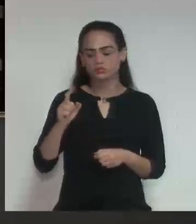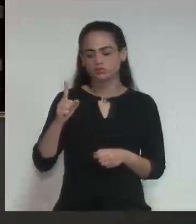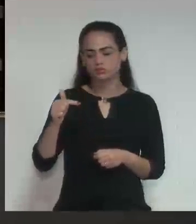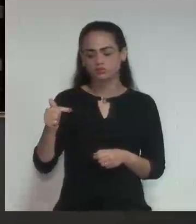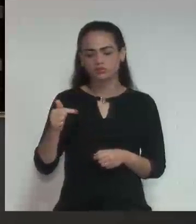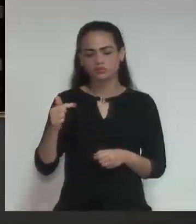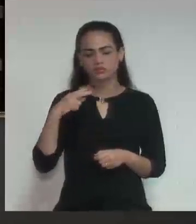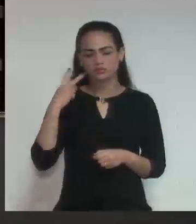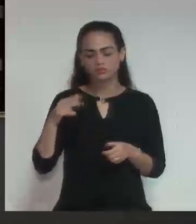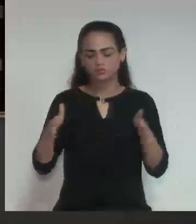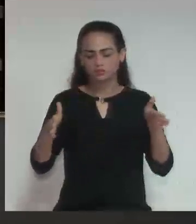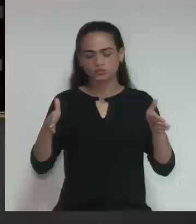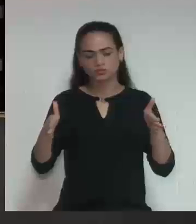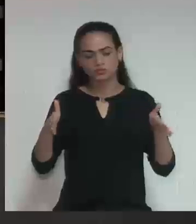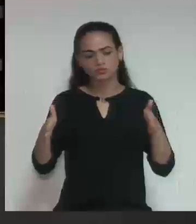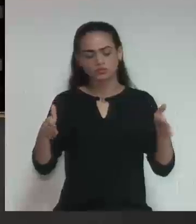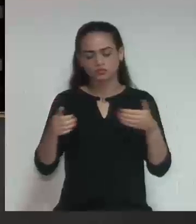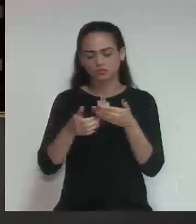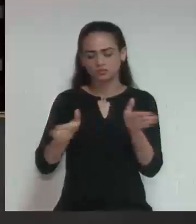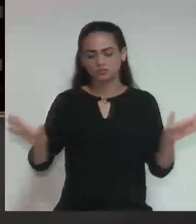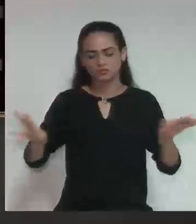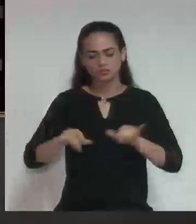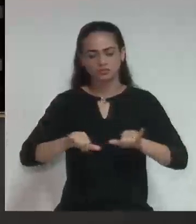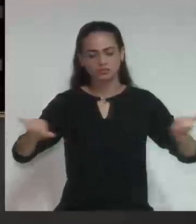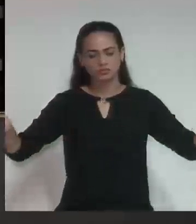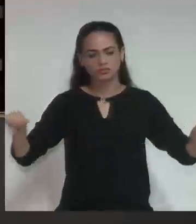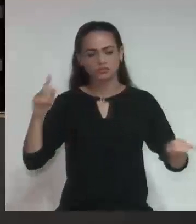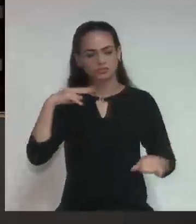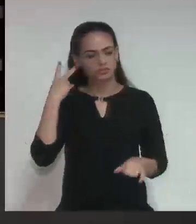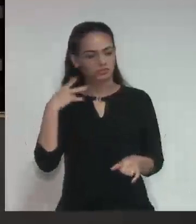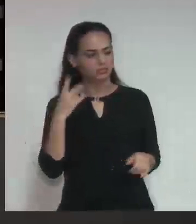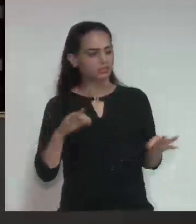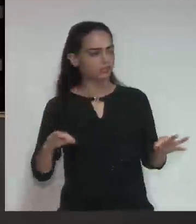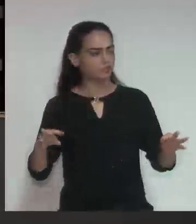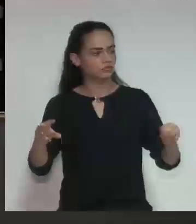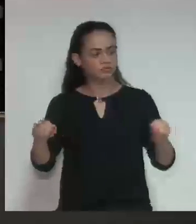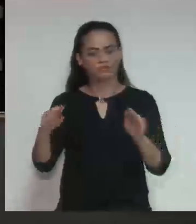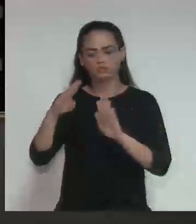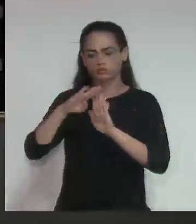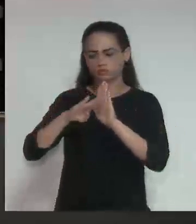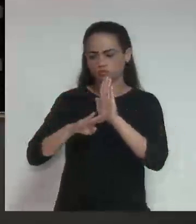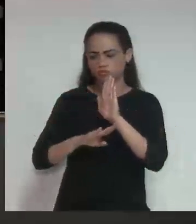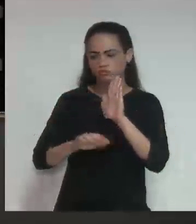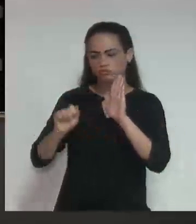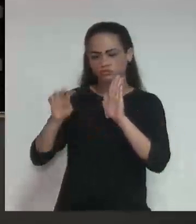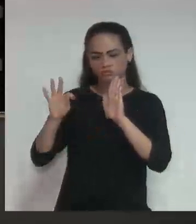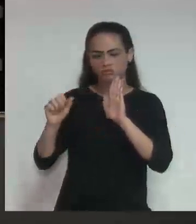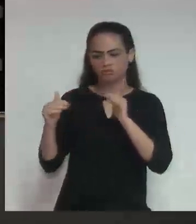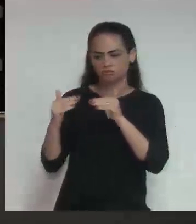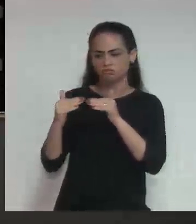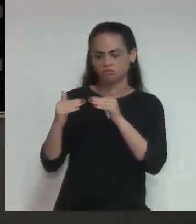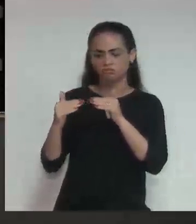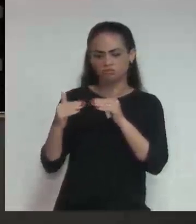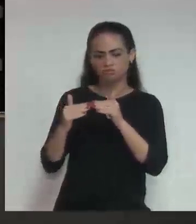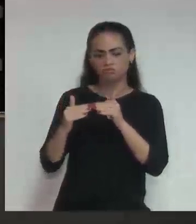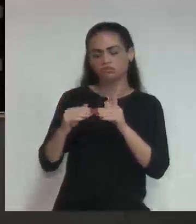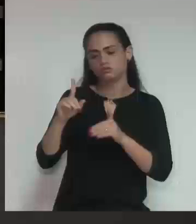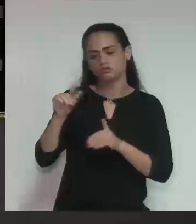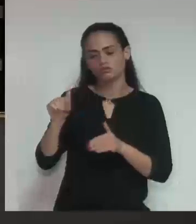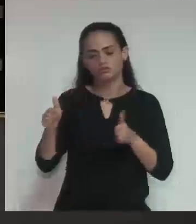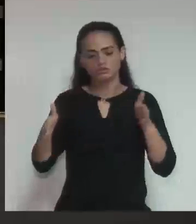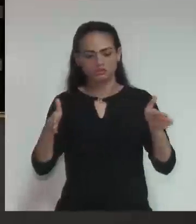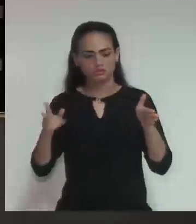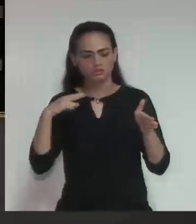17ª legislatura, não havendo nenhuma manifestação dos vereadores e vereadoras quanto à ata da 71ª sessão ordinária da